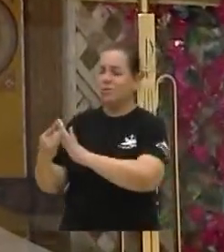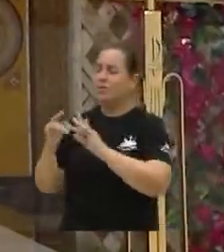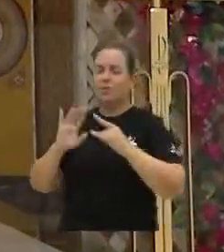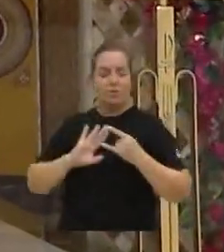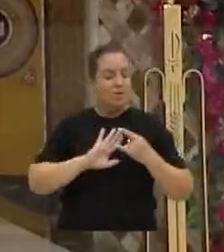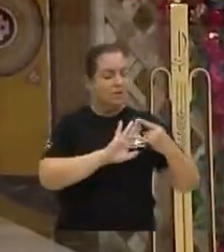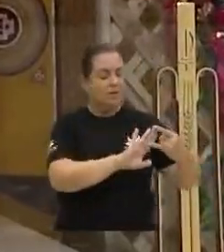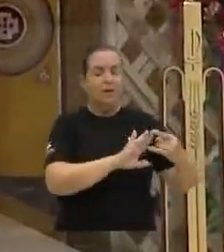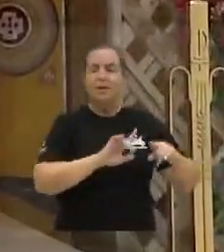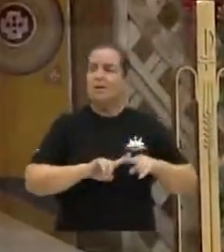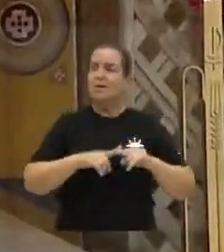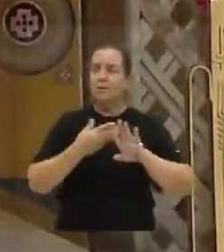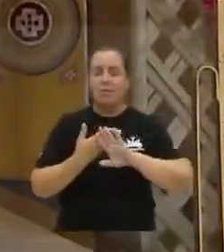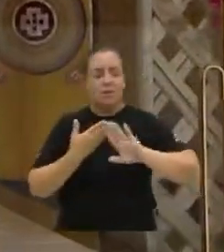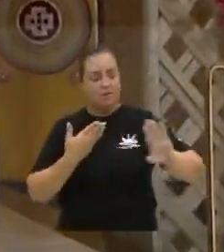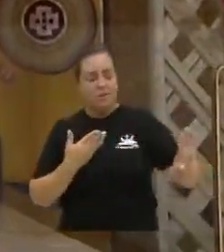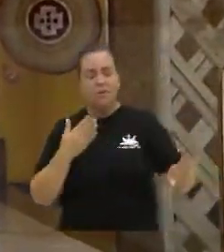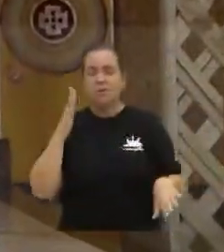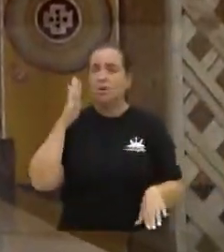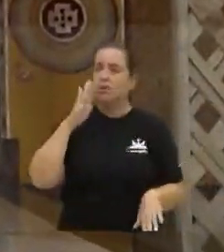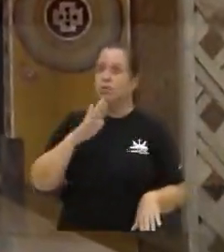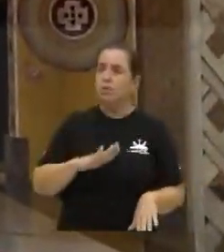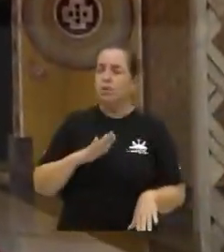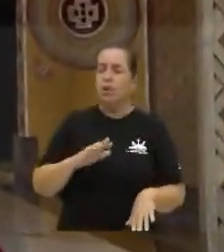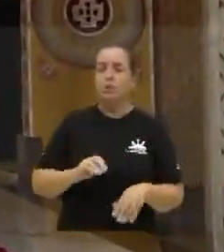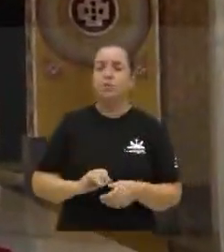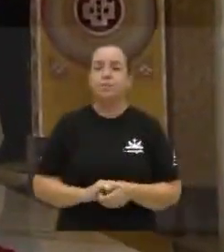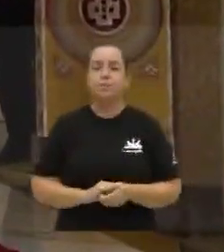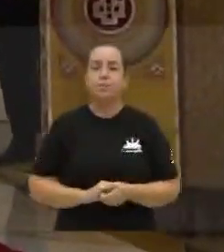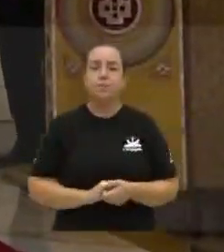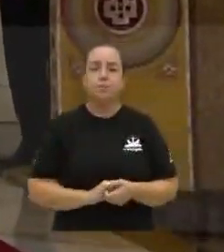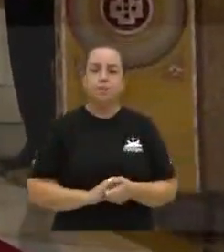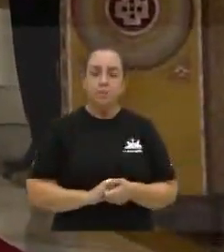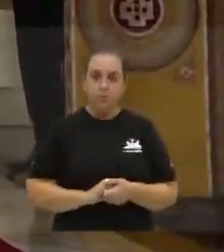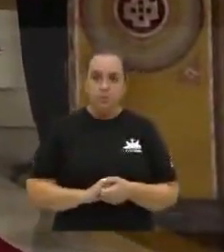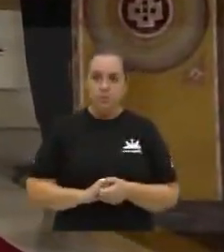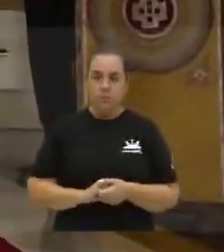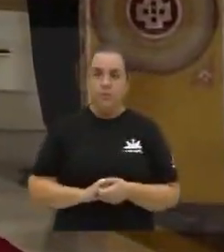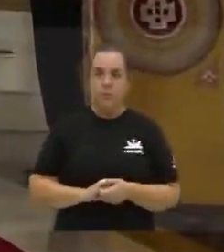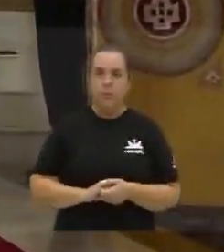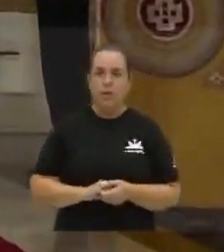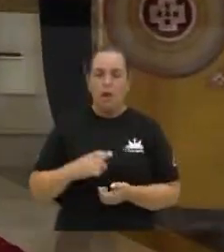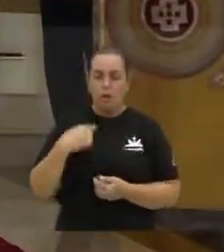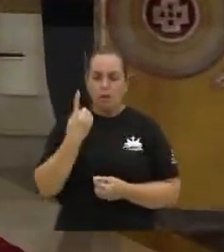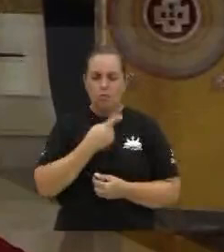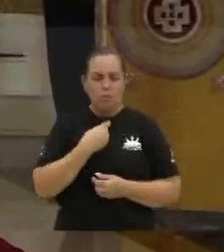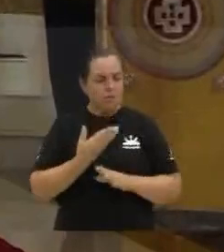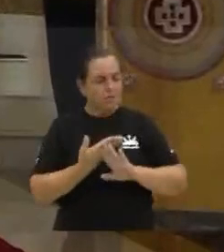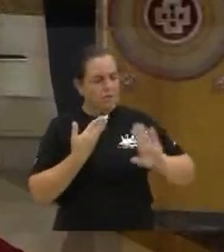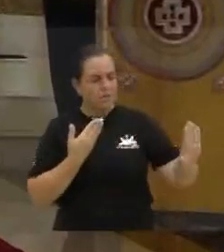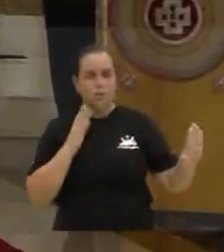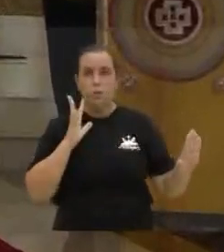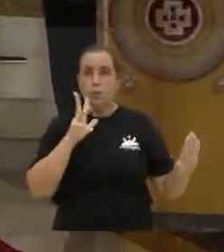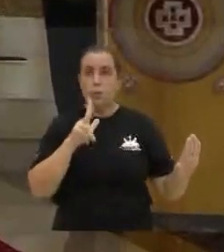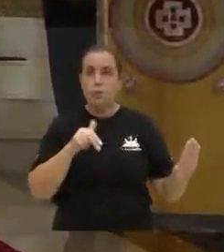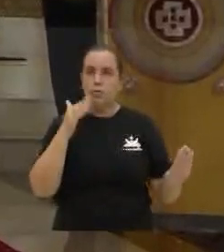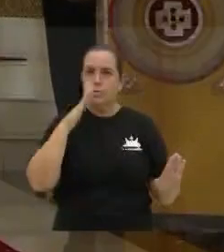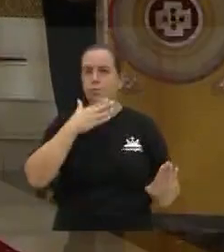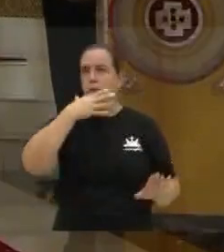não nos deixeis cair em tentação, mas livrai-nos do mal. Livrai-nos de todos os males,